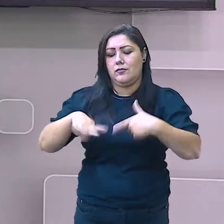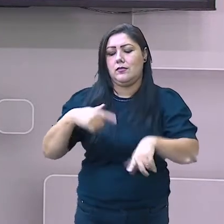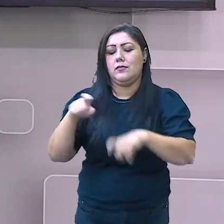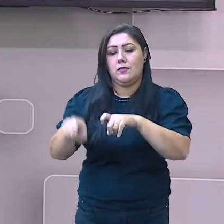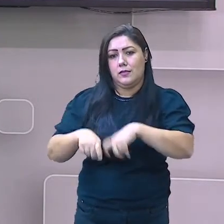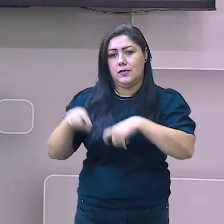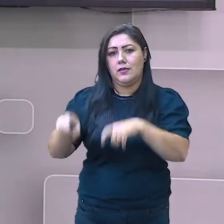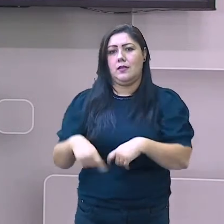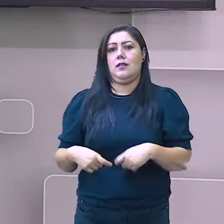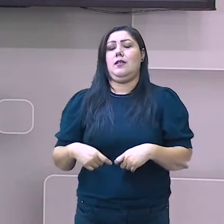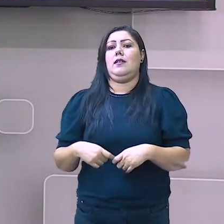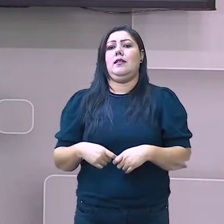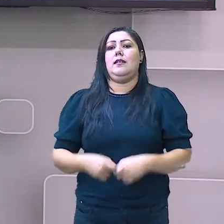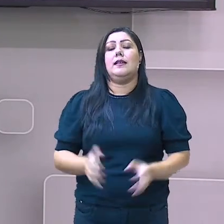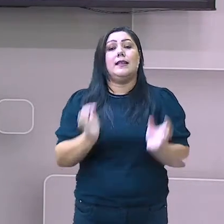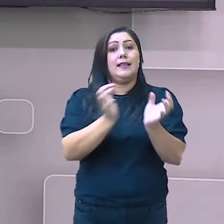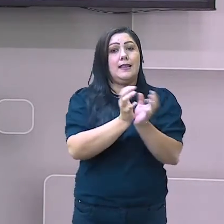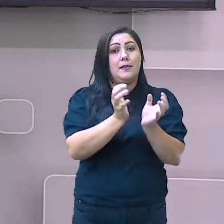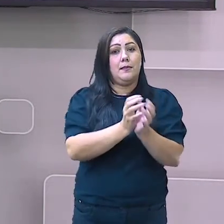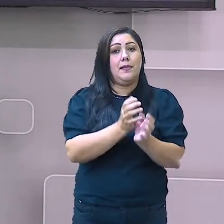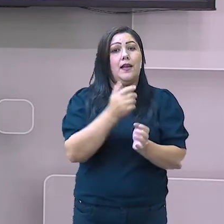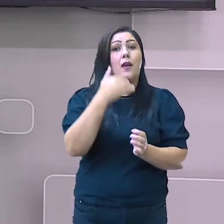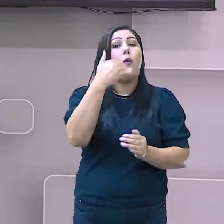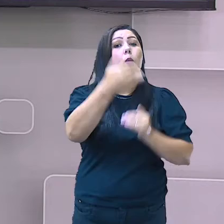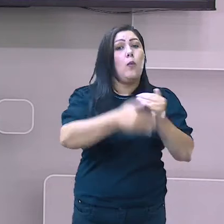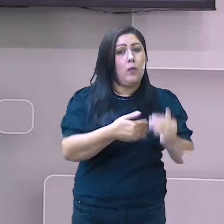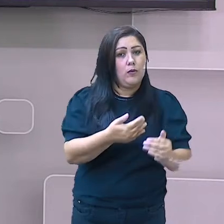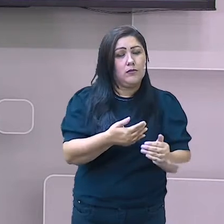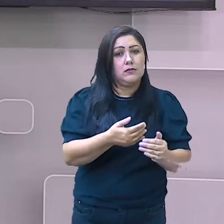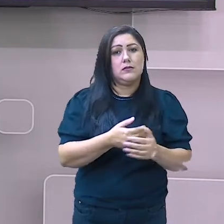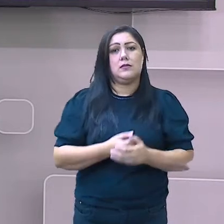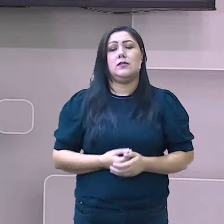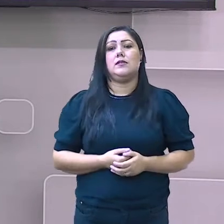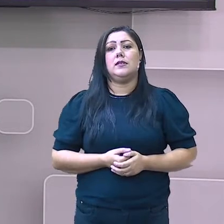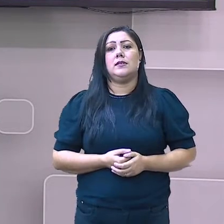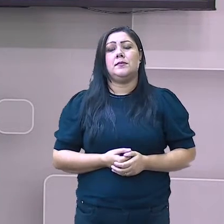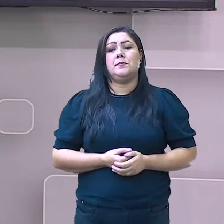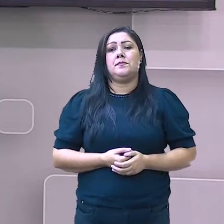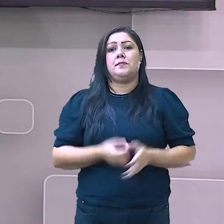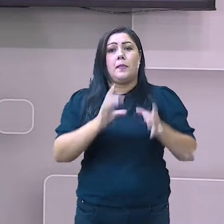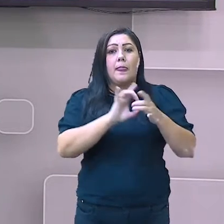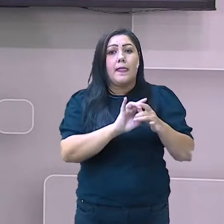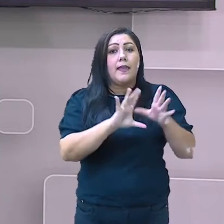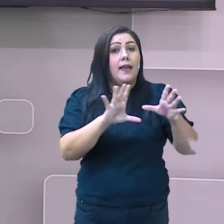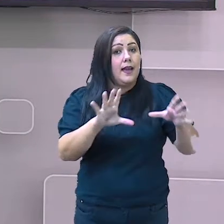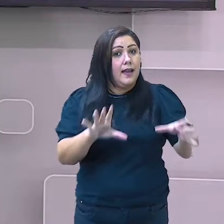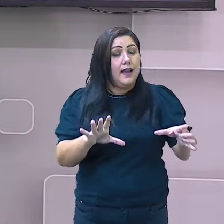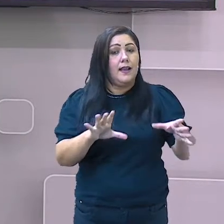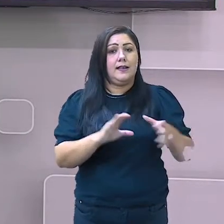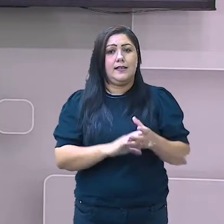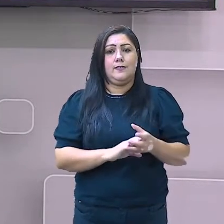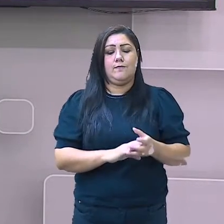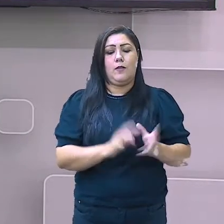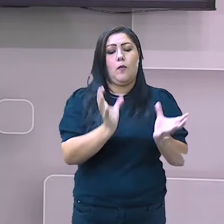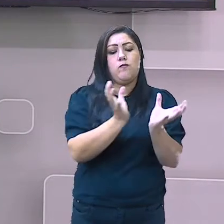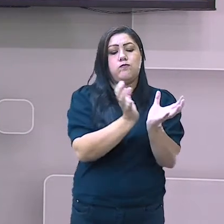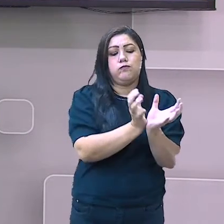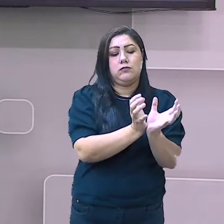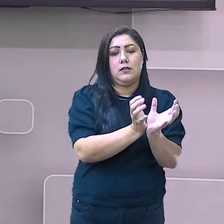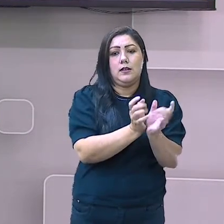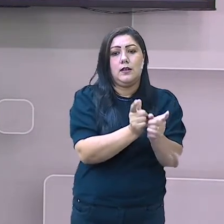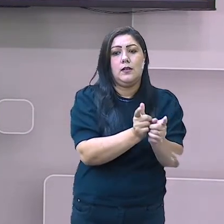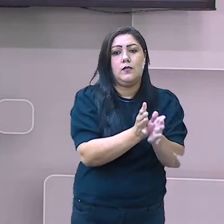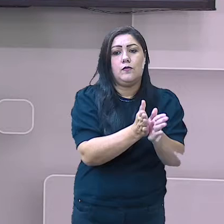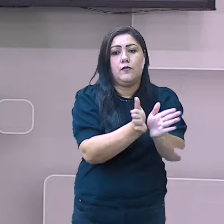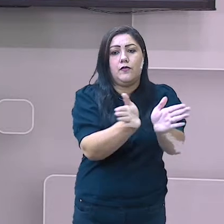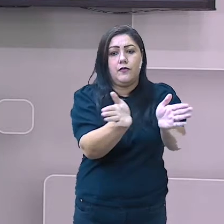Social Democrata Russo, o POSDRI, que se dividia em duas fracções, ou duas